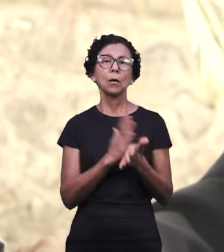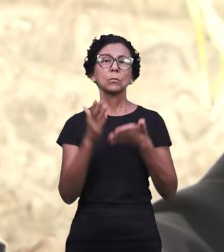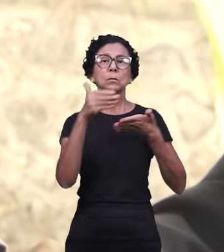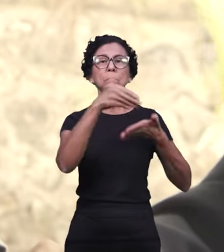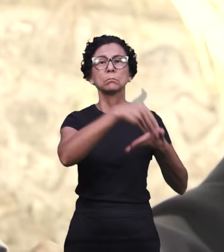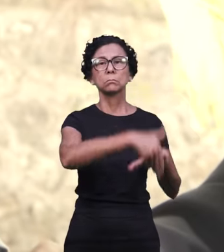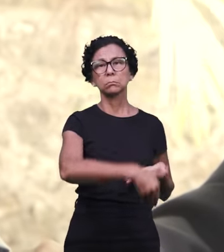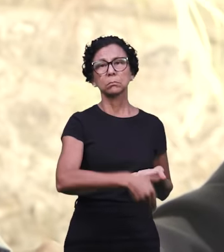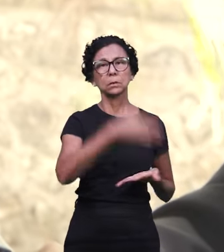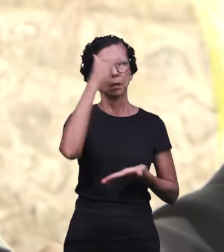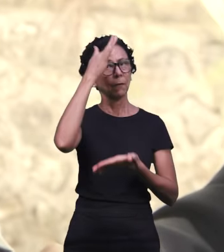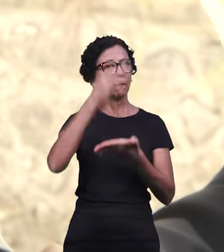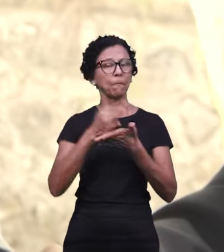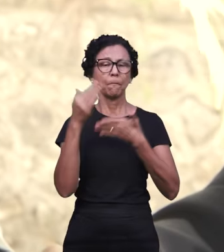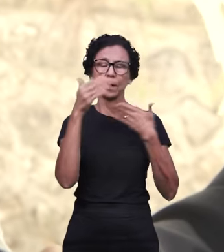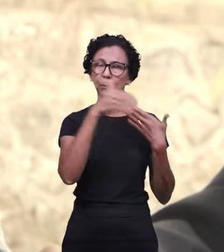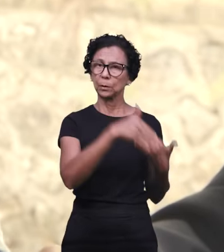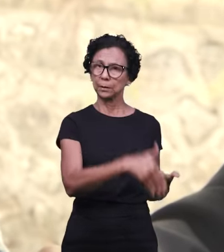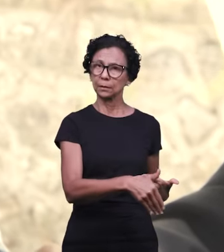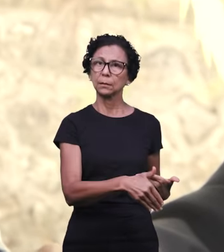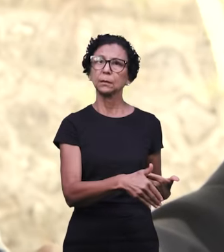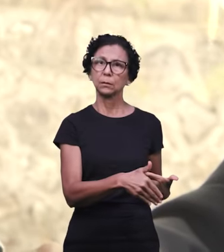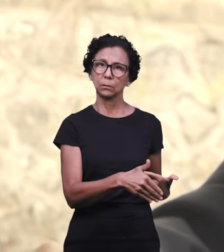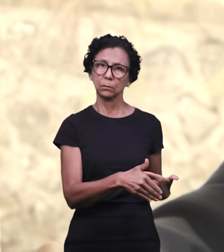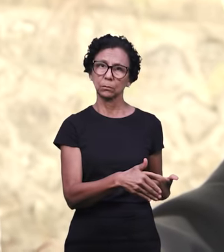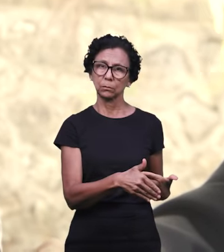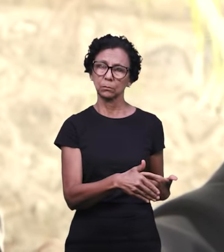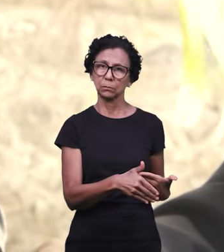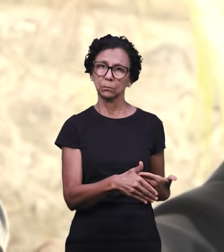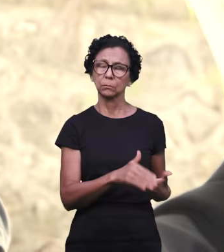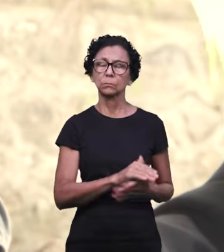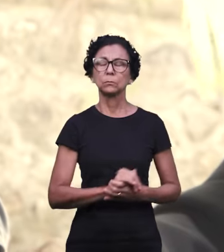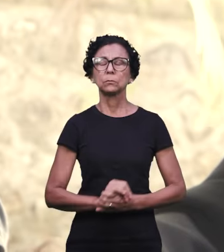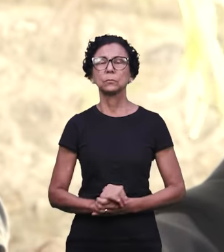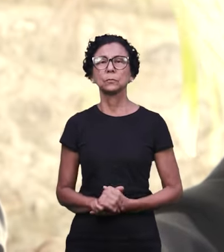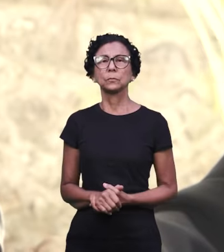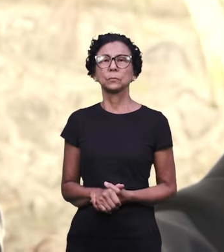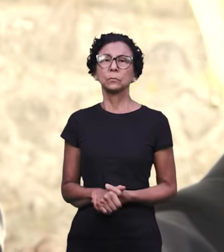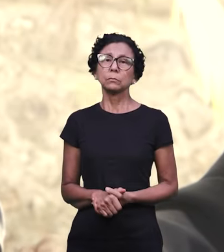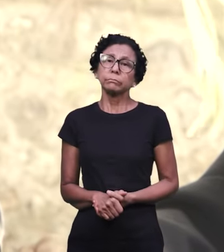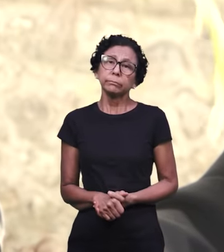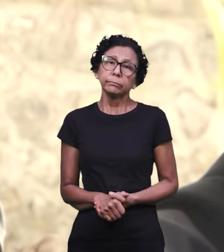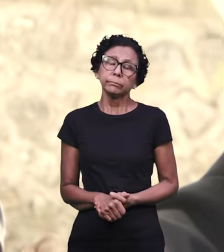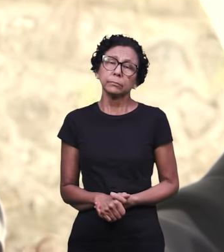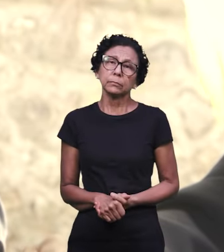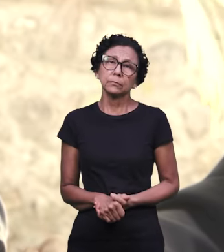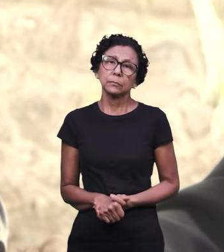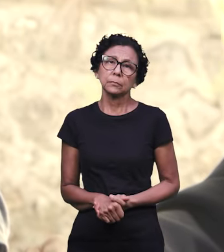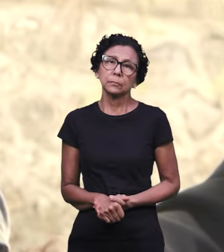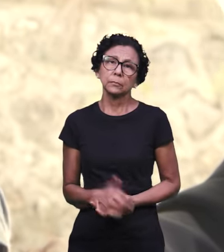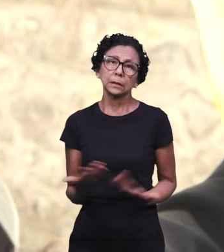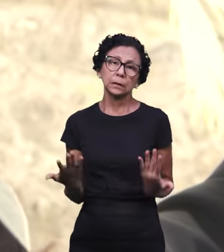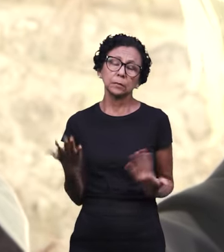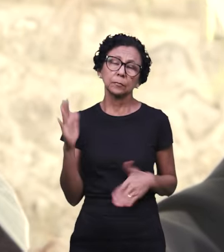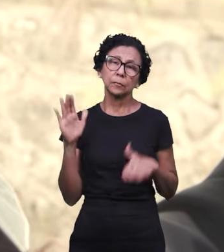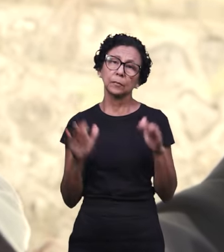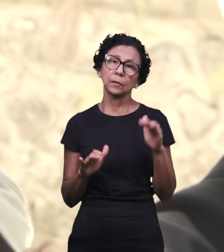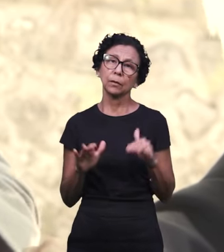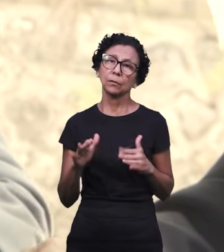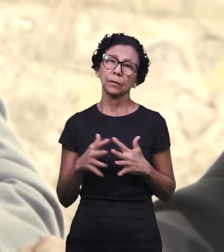e apostataram da fé. E para eles também, quem sabe, uma